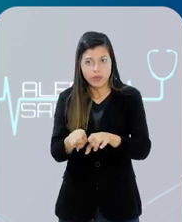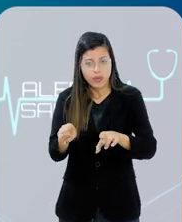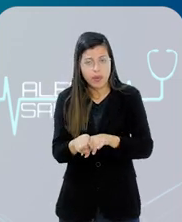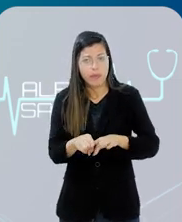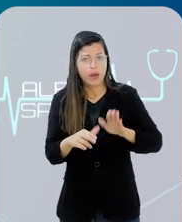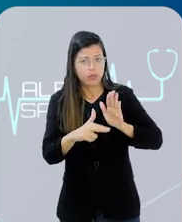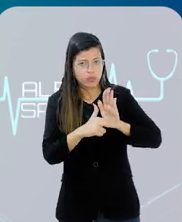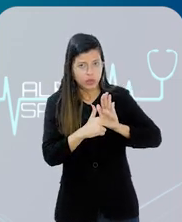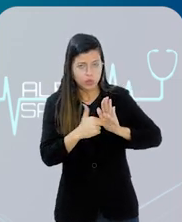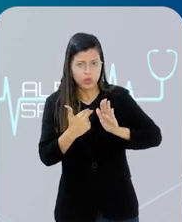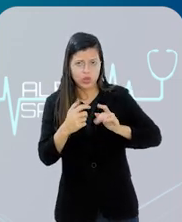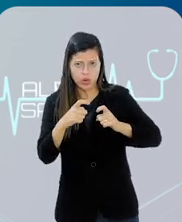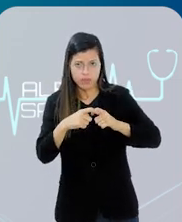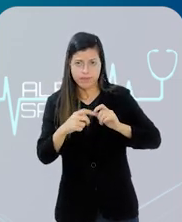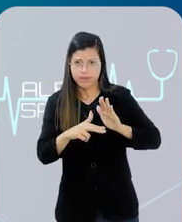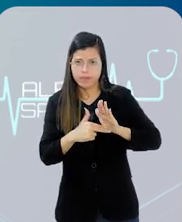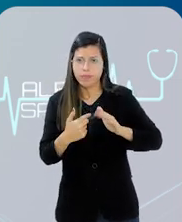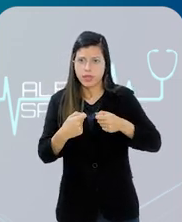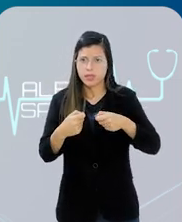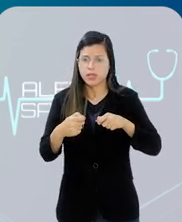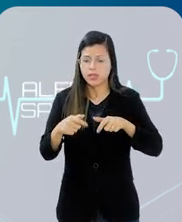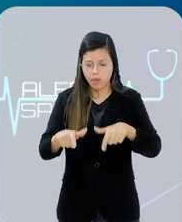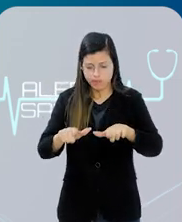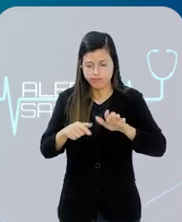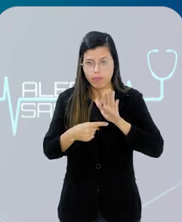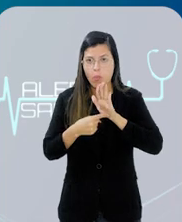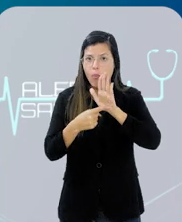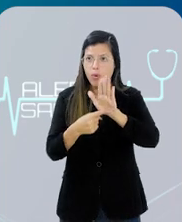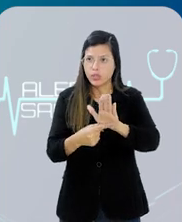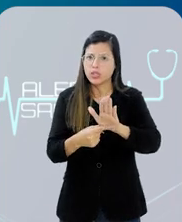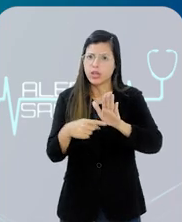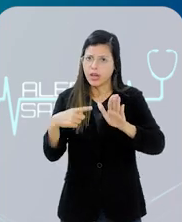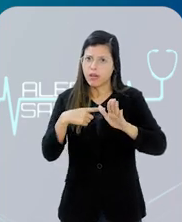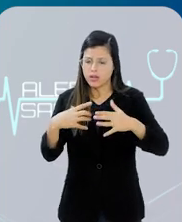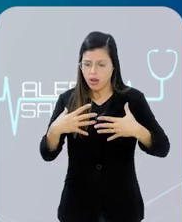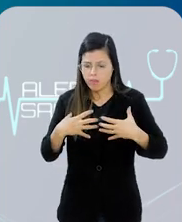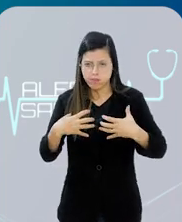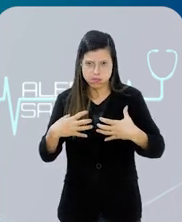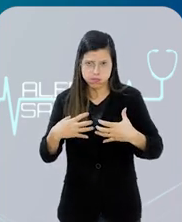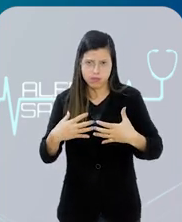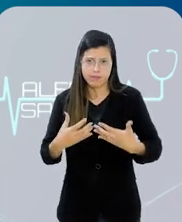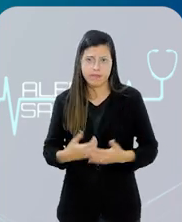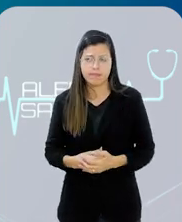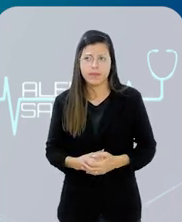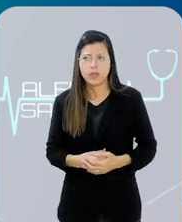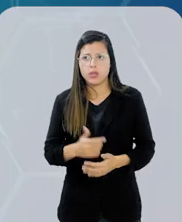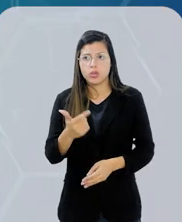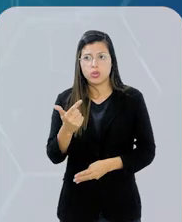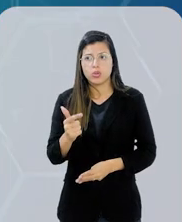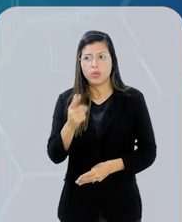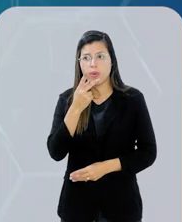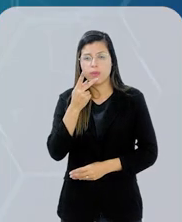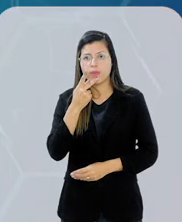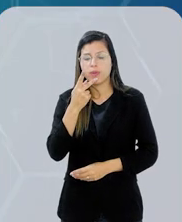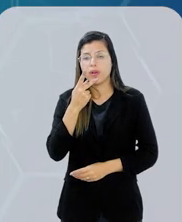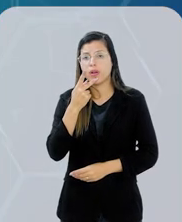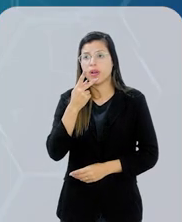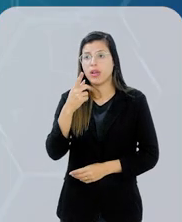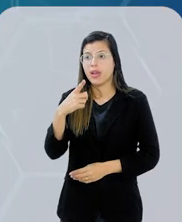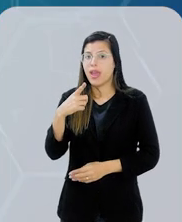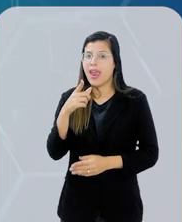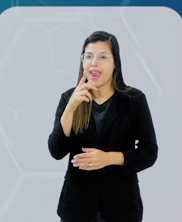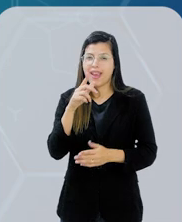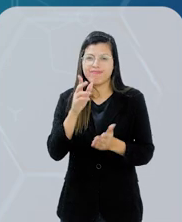plástico também tem que dar o laudo dele, mostrando que ela tem uma gigantomastia. Mais uma vez eu vou reforçar, existe uma